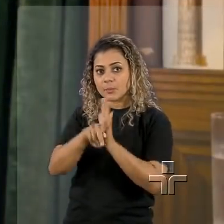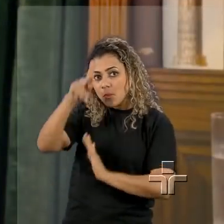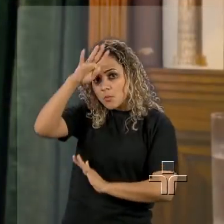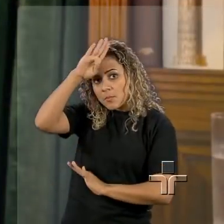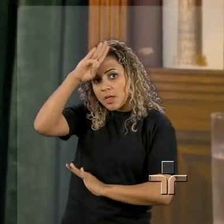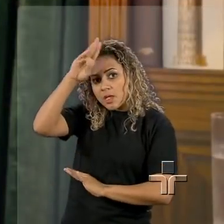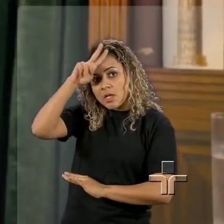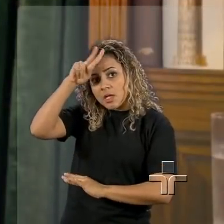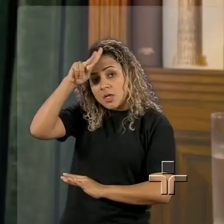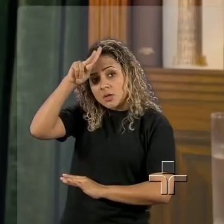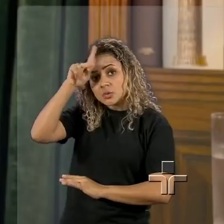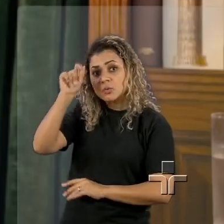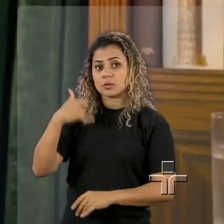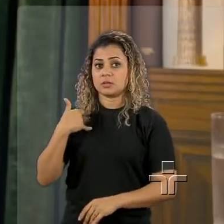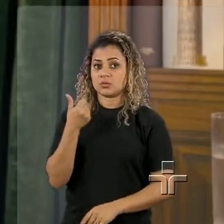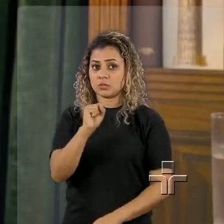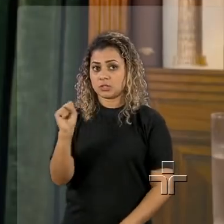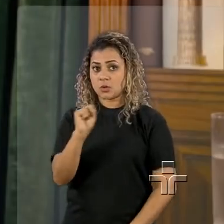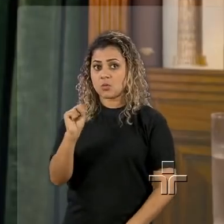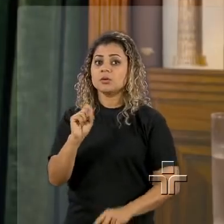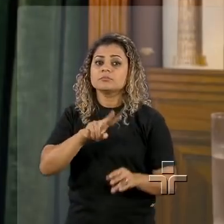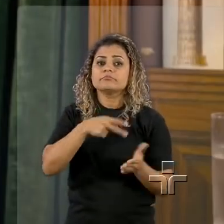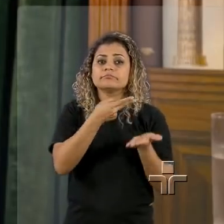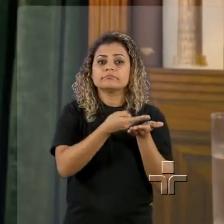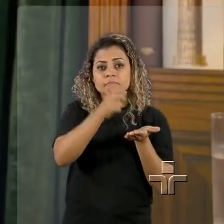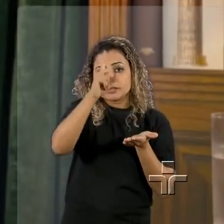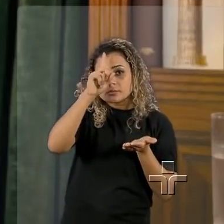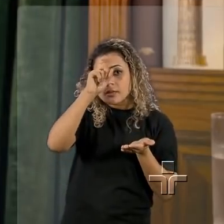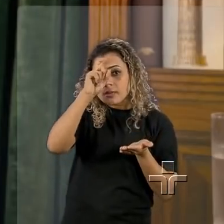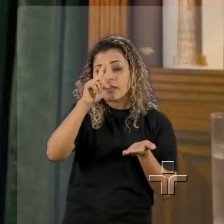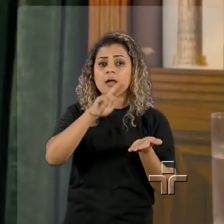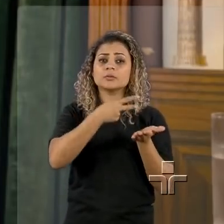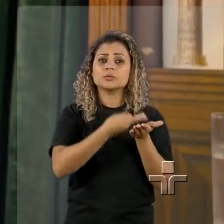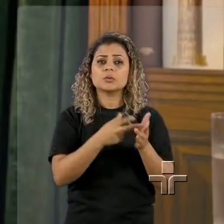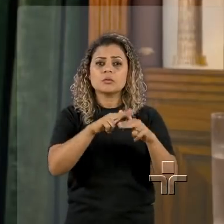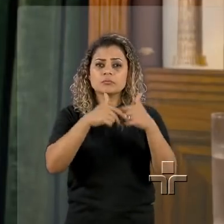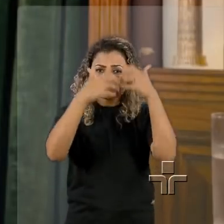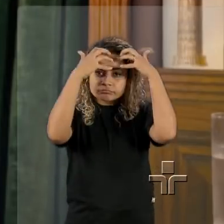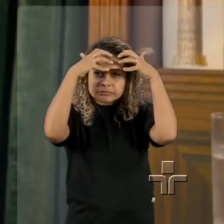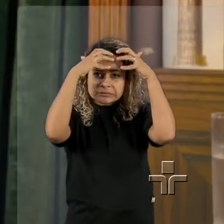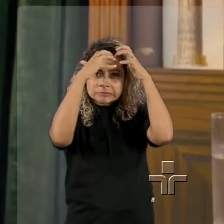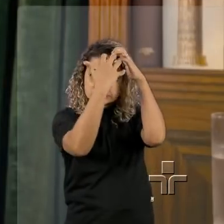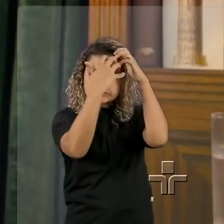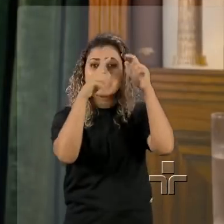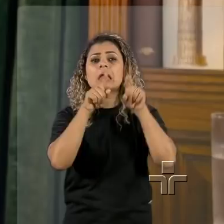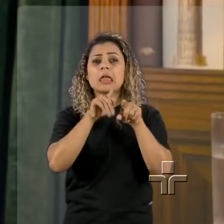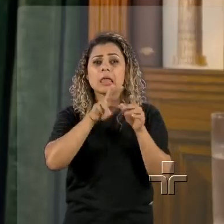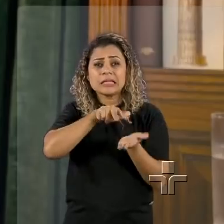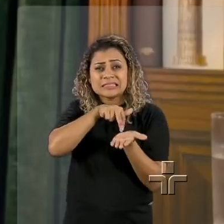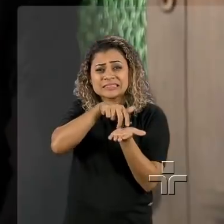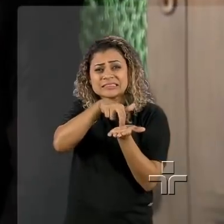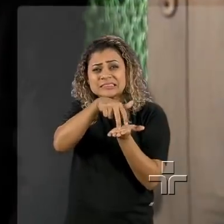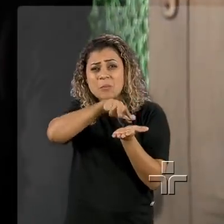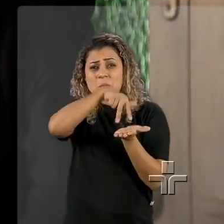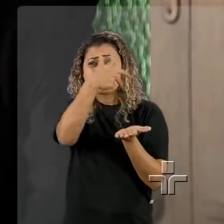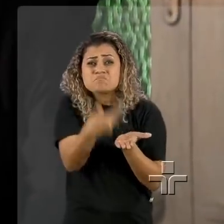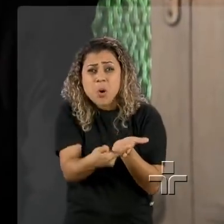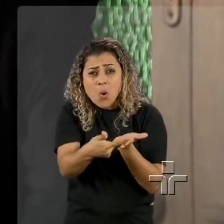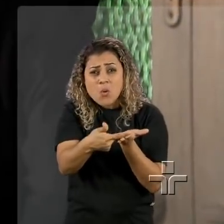mercado. E pela primeira vez na história, o Vaticano reconheceu um documento oficial a existência